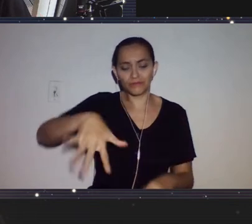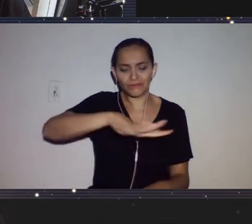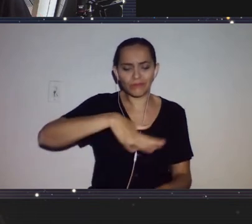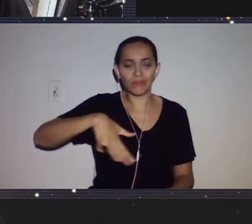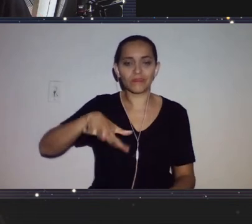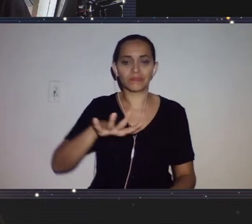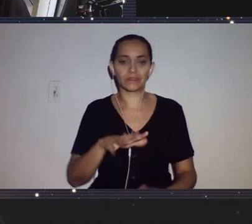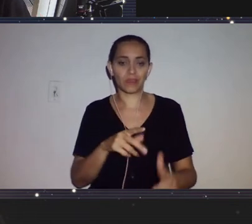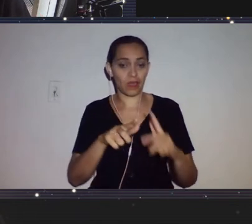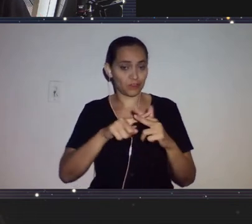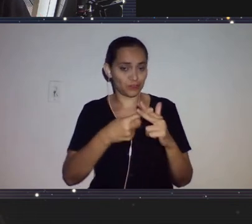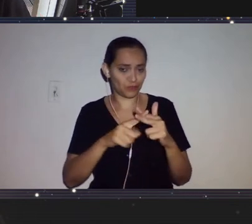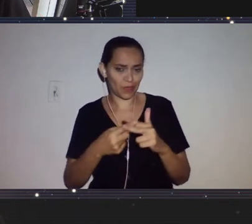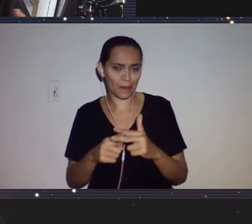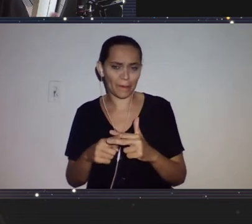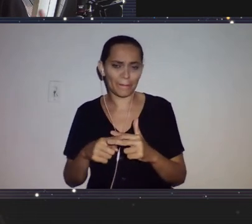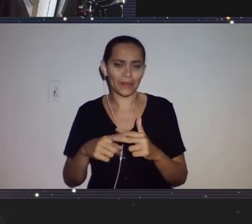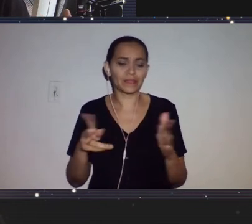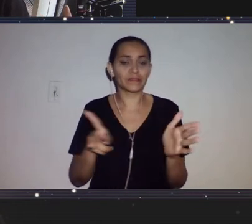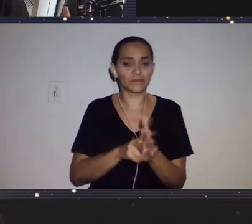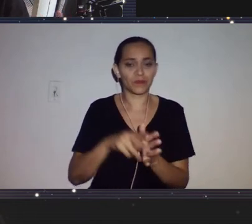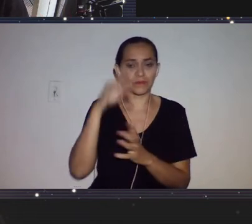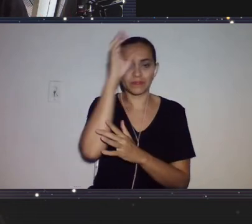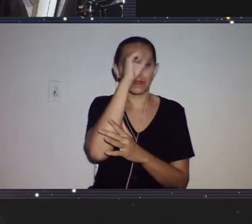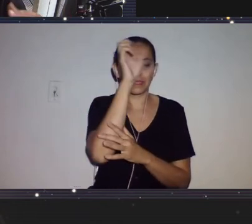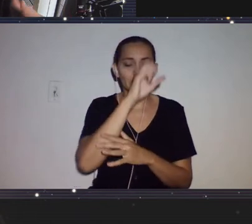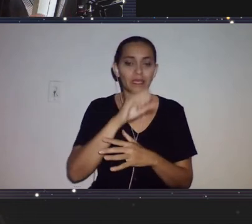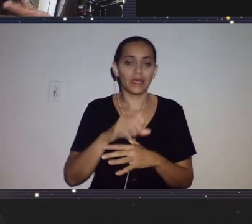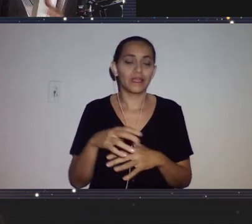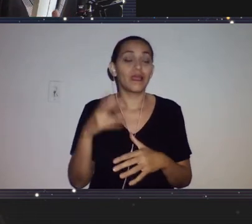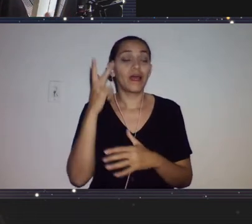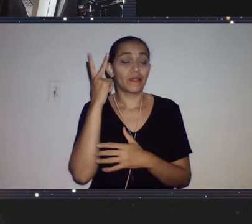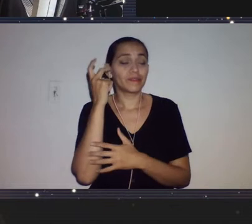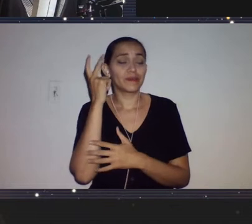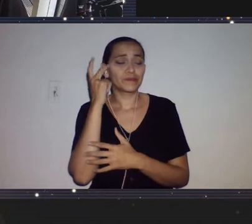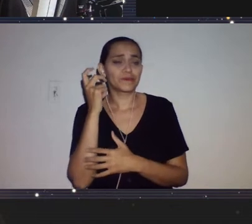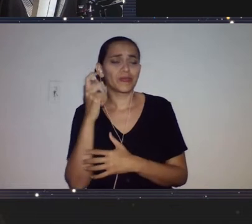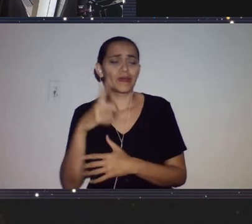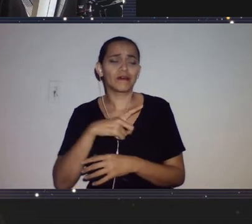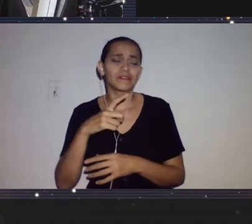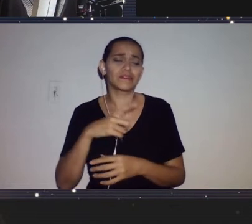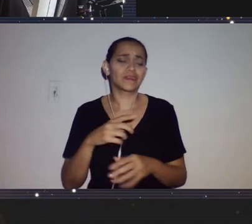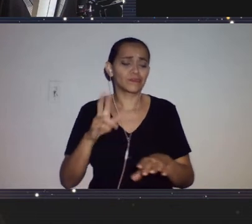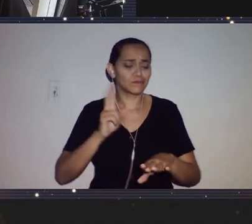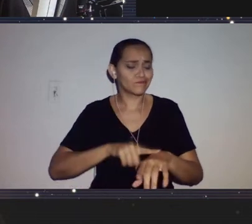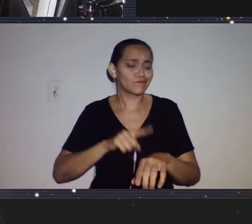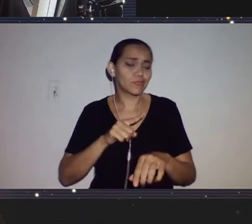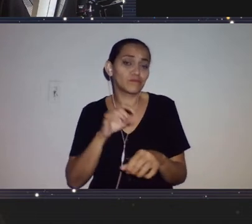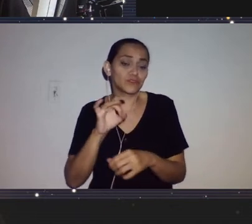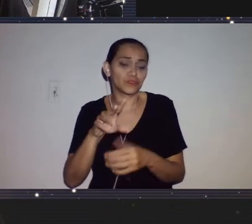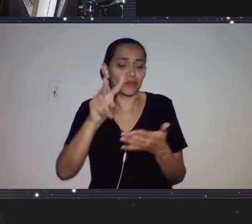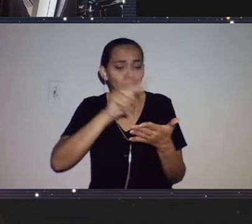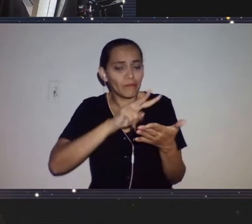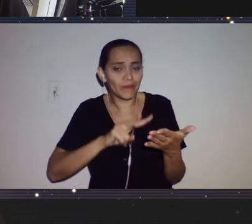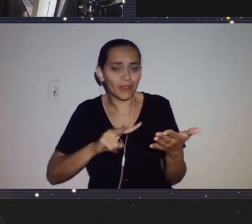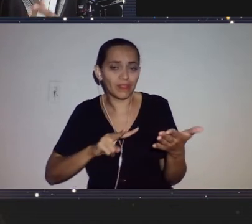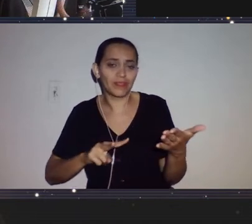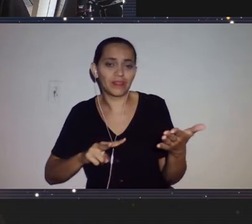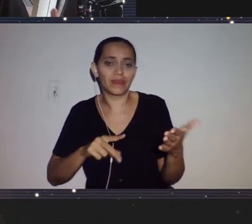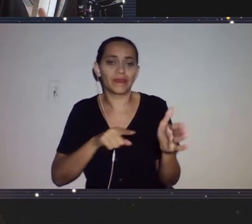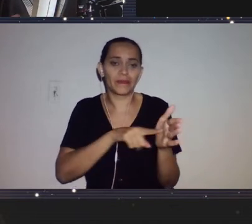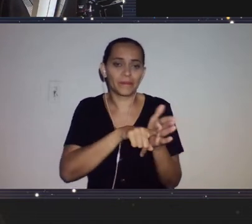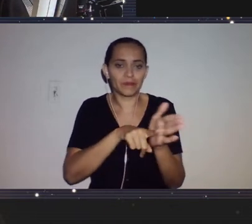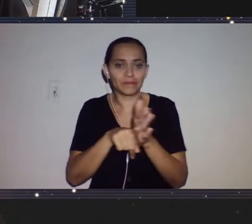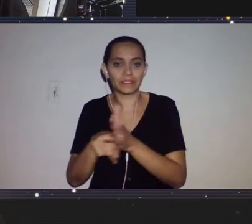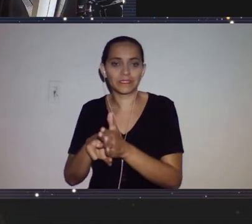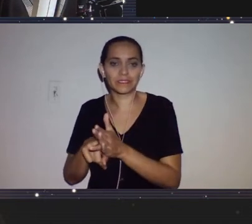natural ter a expectativa de tirar um pouco do seu tempo só para ler sobre o que está acontecendo, às vezes para ler